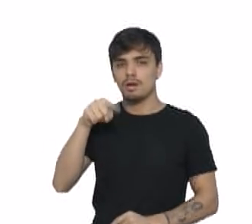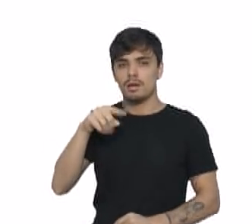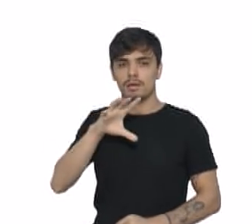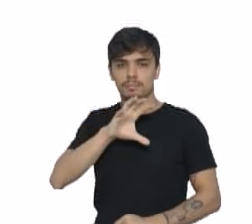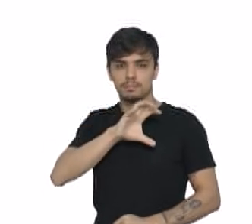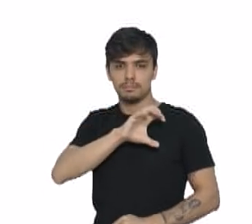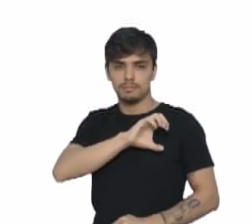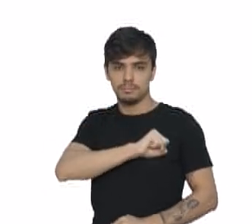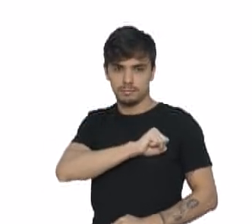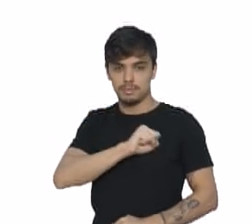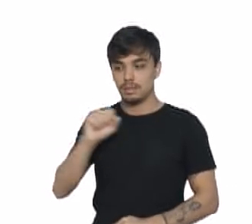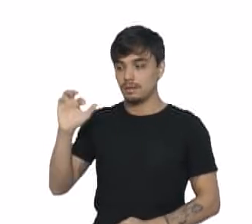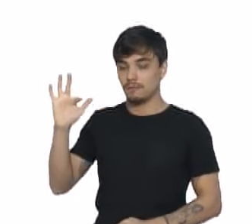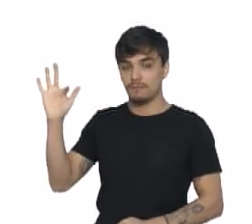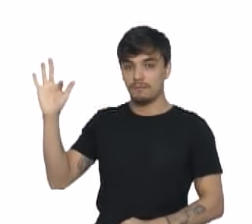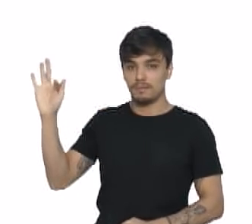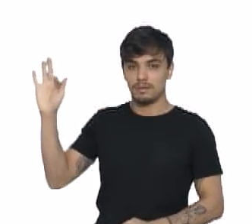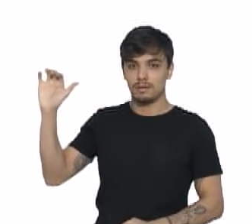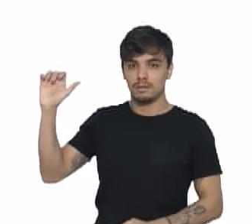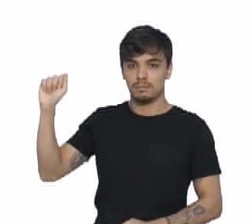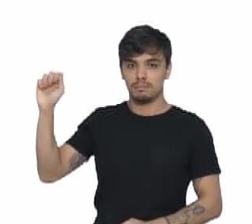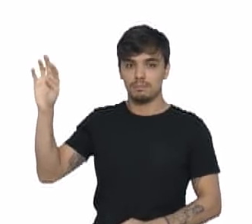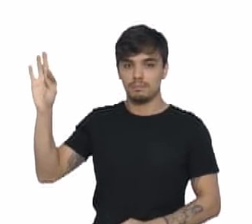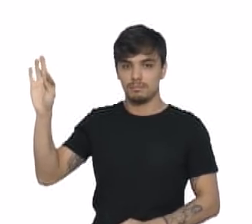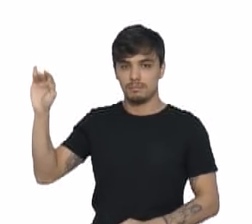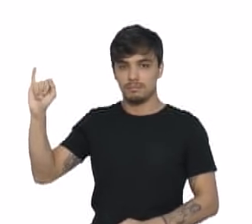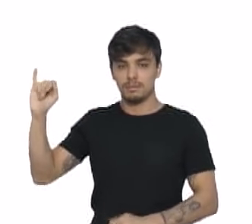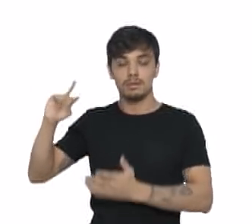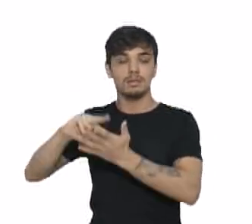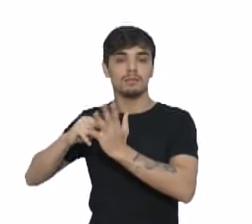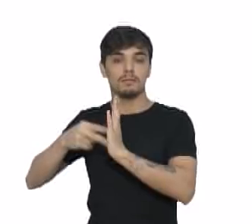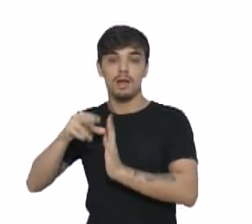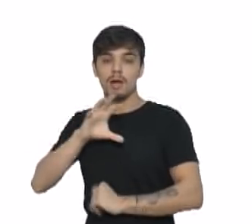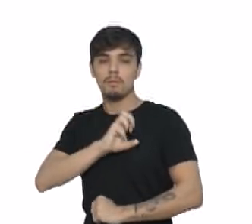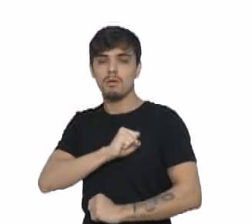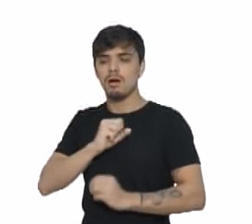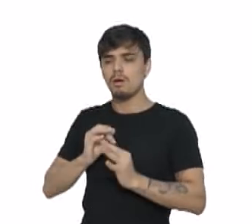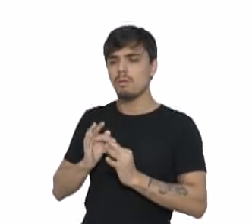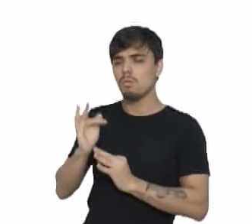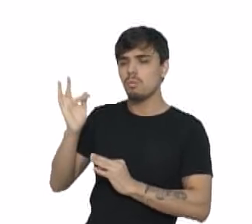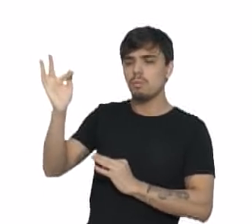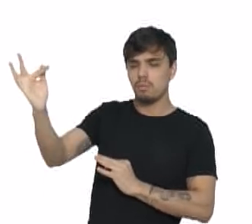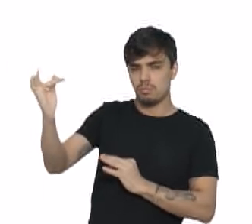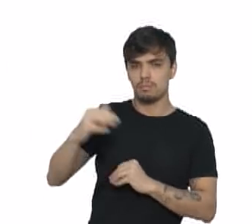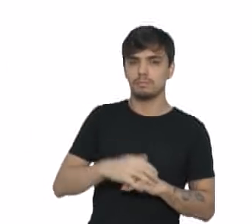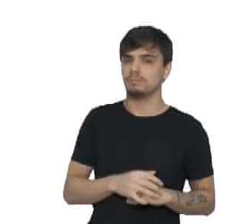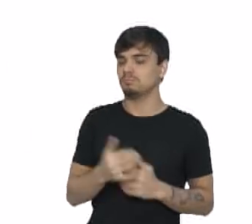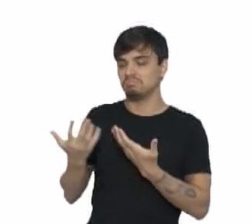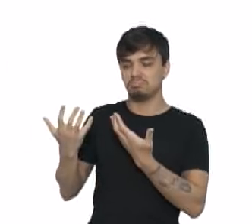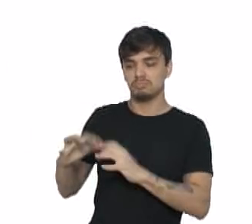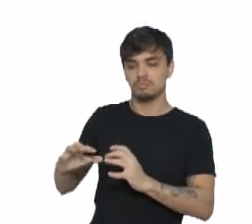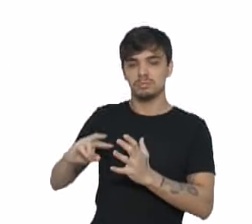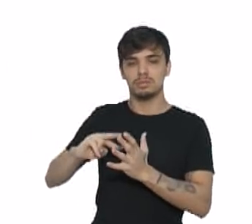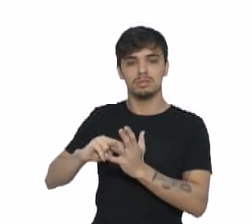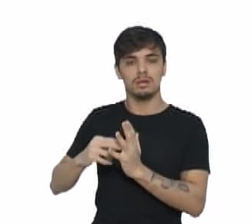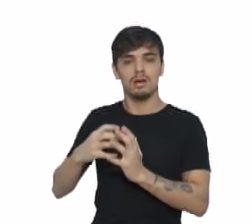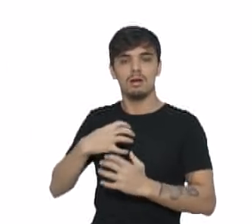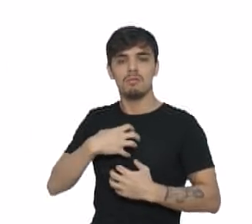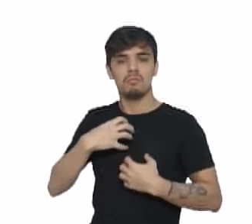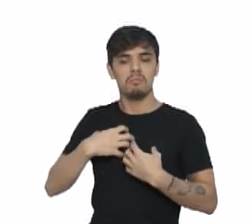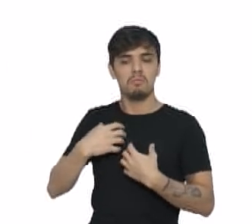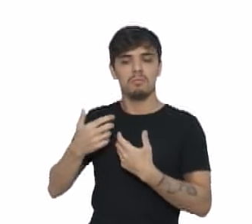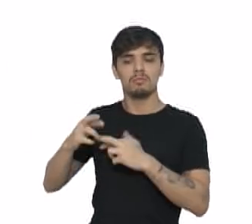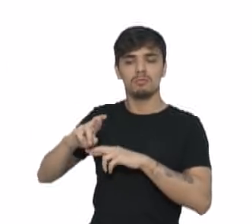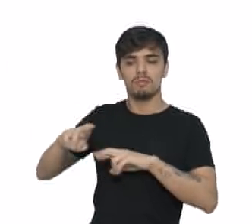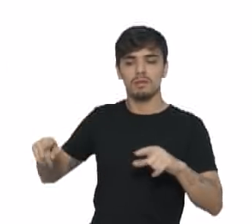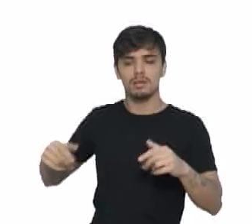amor fati, né? O amor ao destino. Não querer nada de outro modo, nem para diante, nem